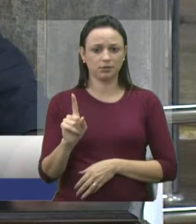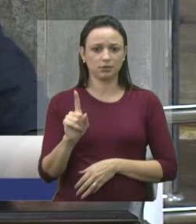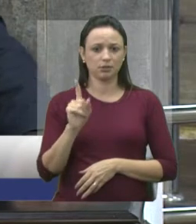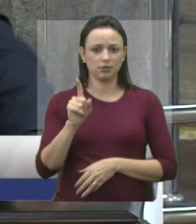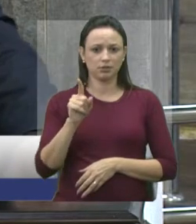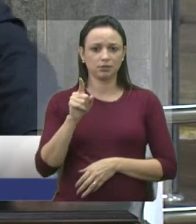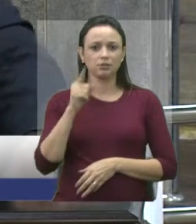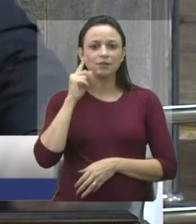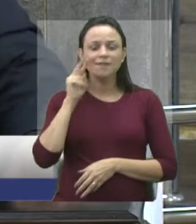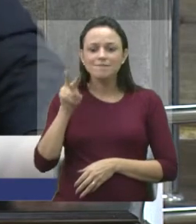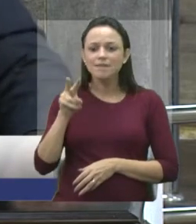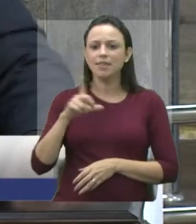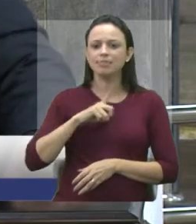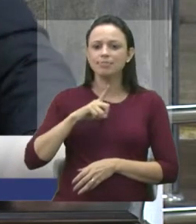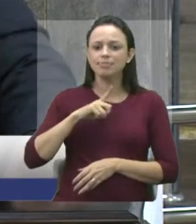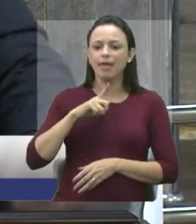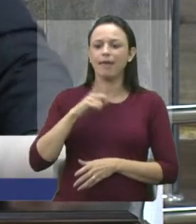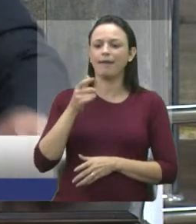de maus-tratos,